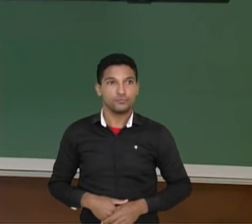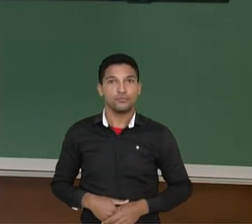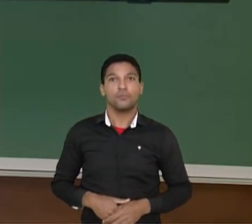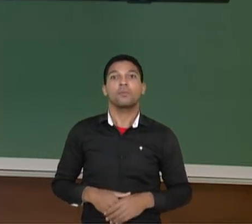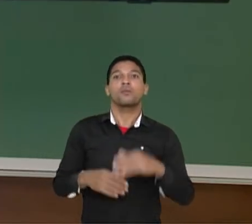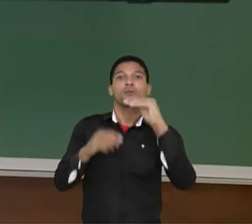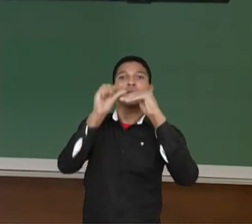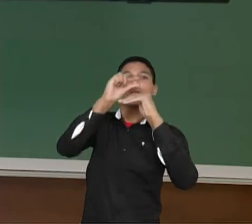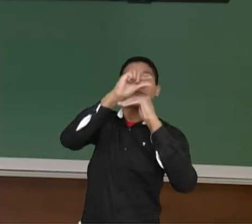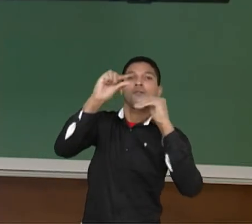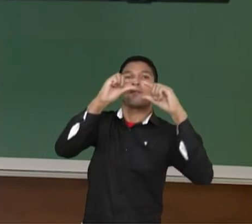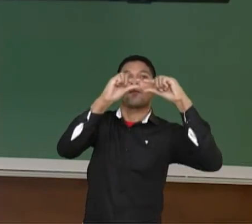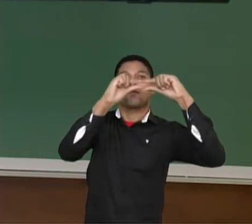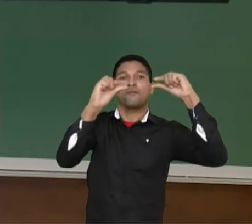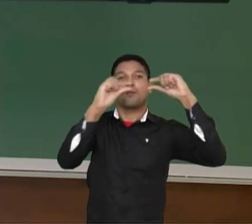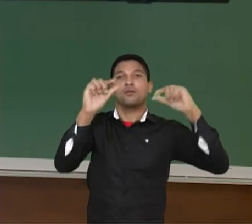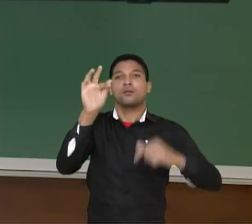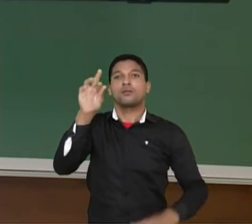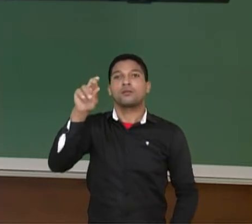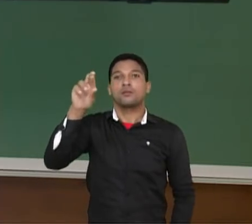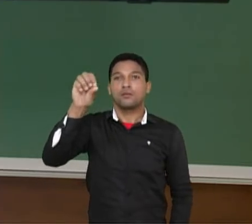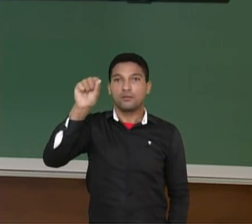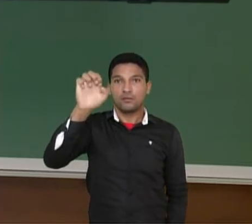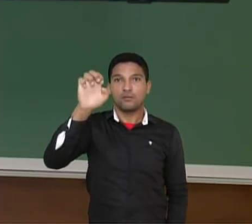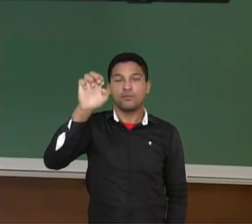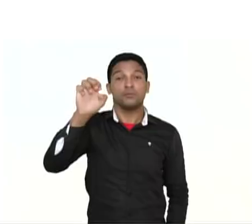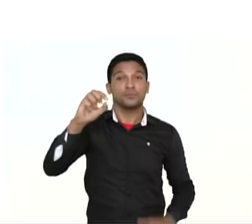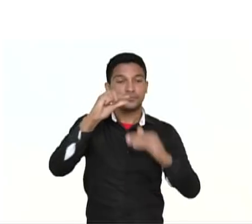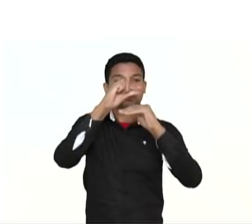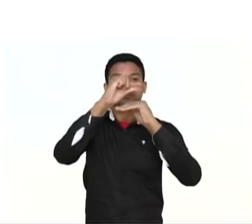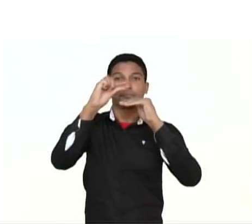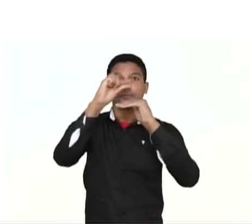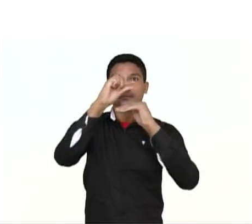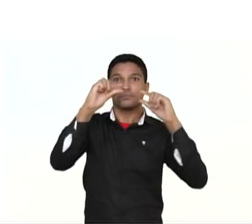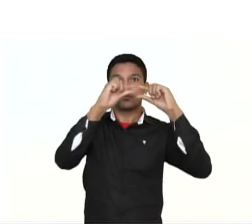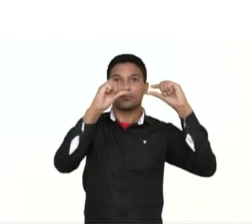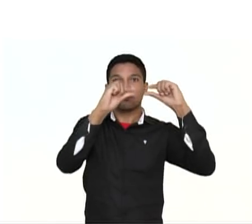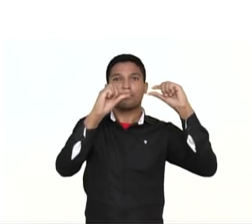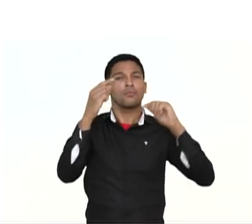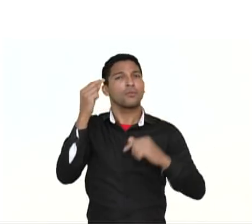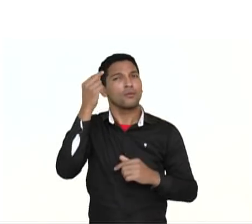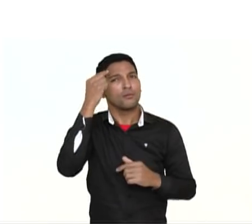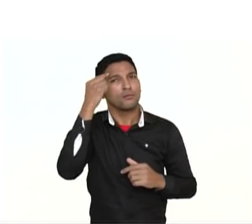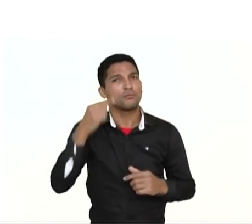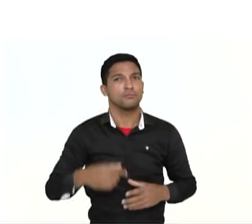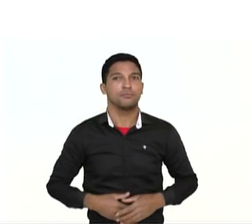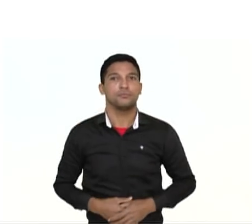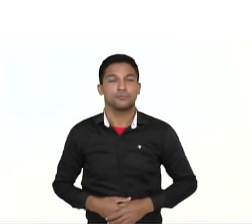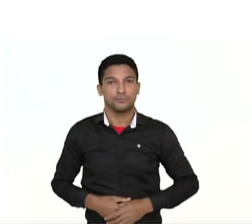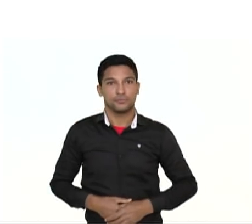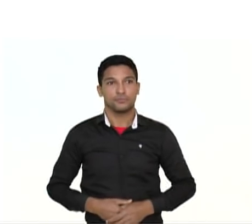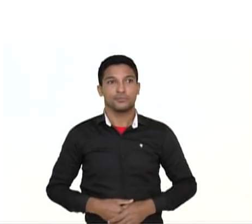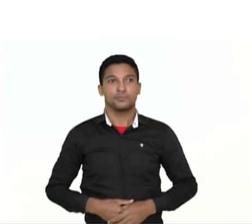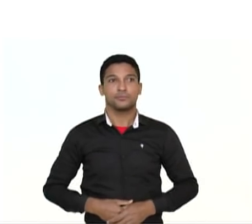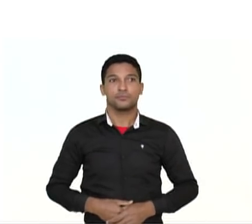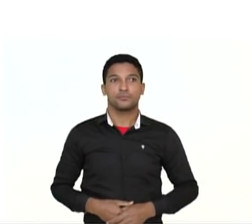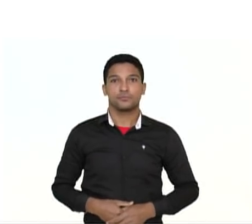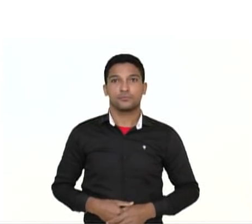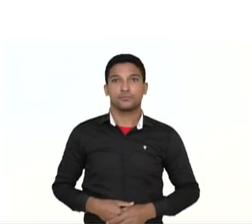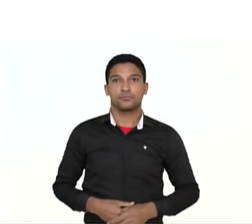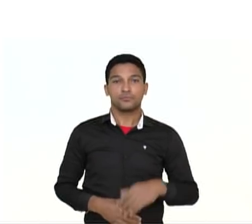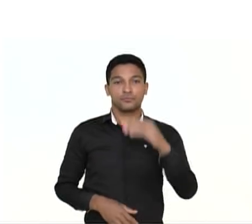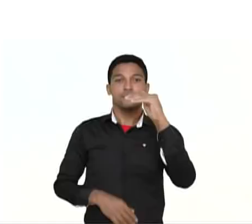Frase, tá? Quando nós pensamos em frase, nós vamos pensar em frase de 2 maneiras. Uma delas é